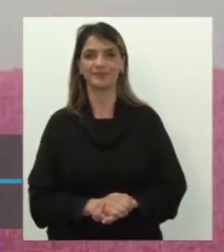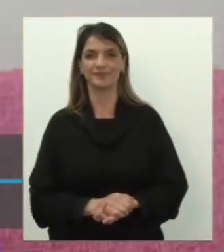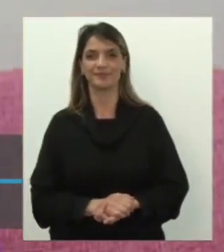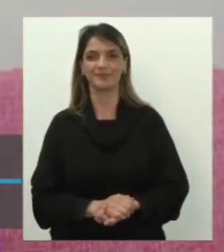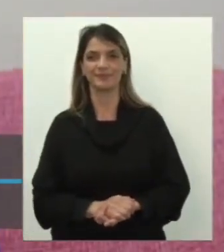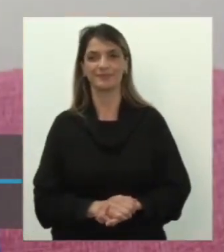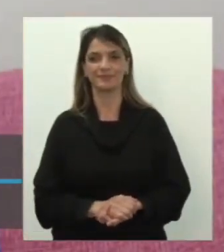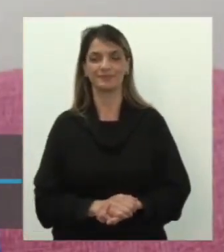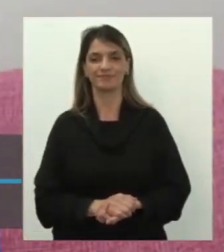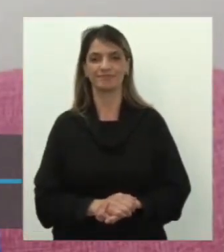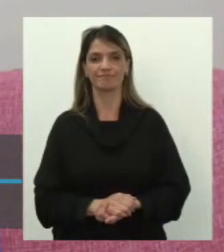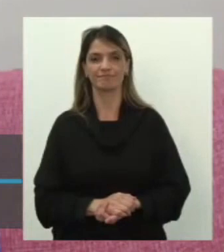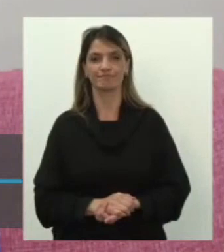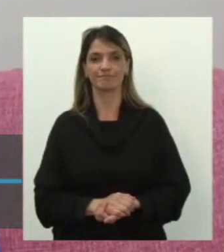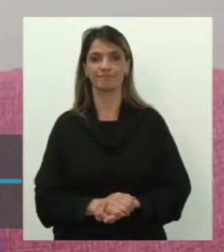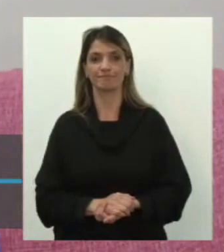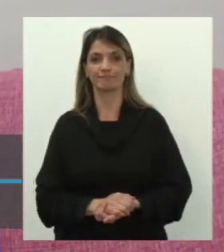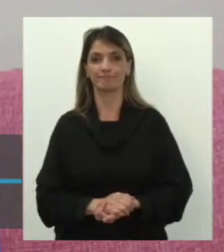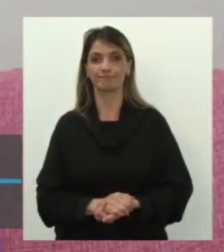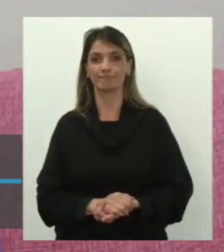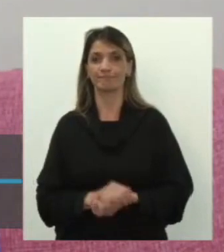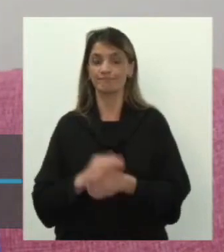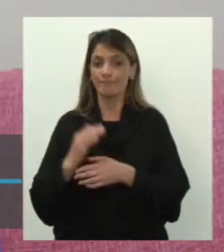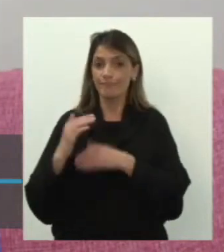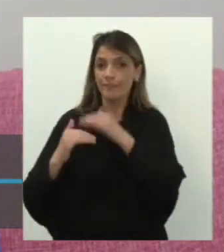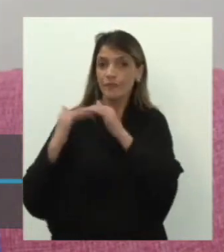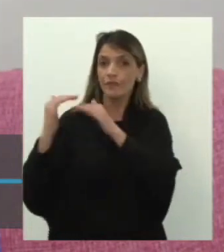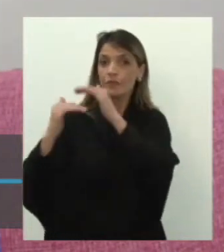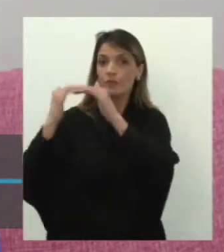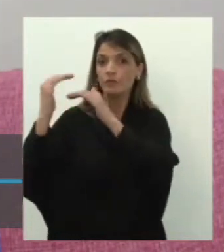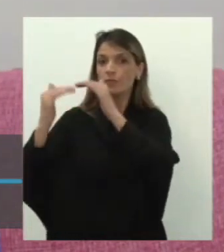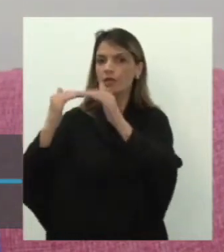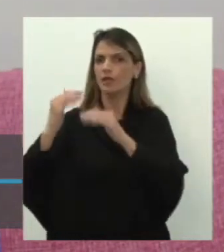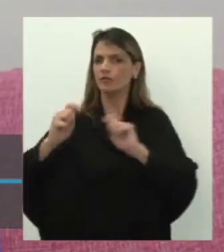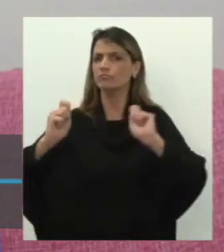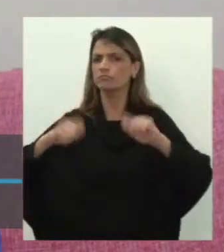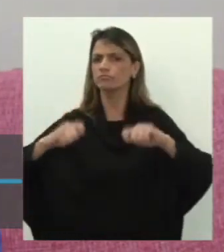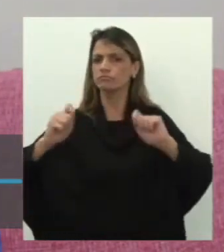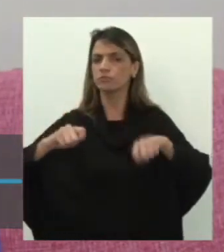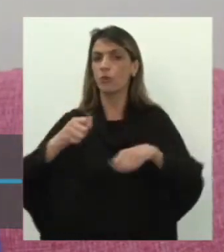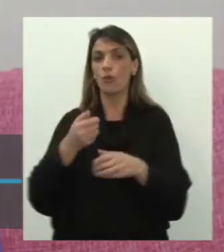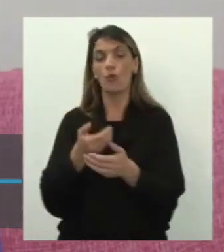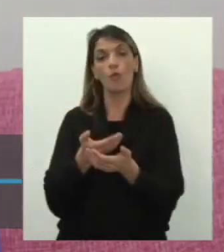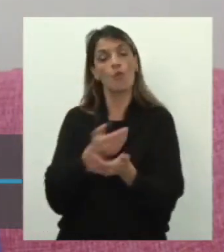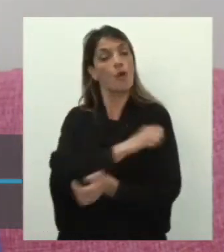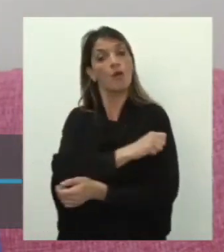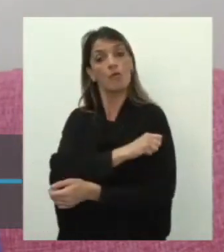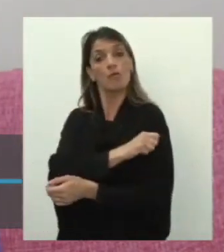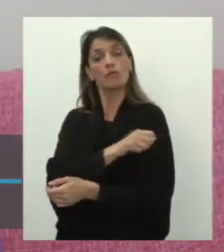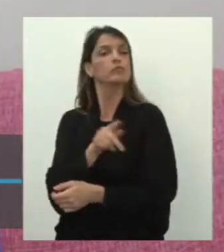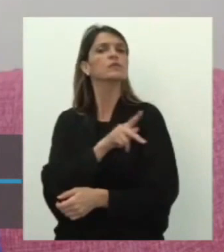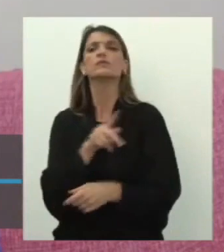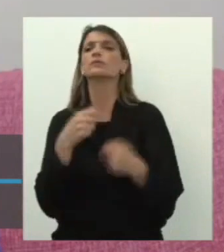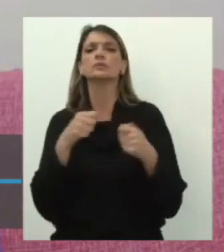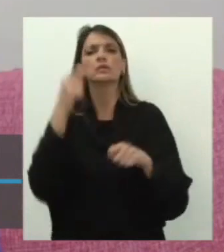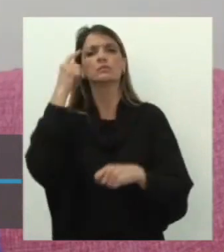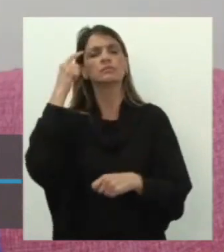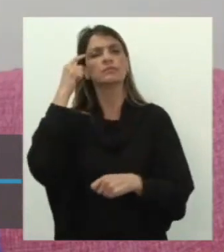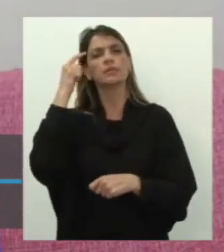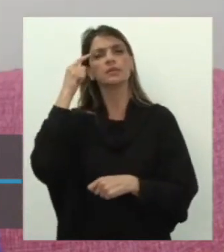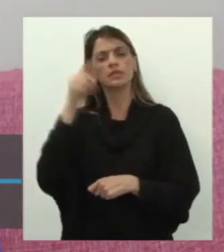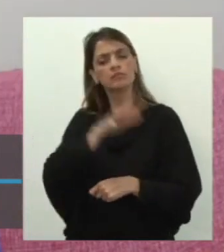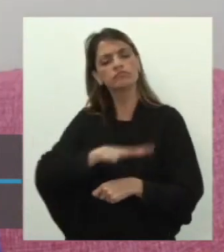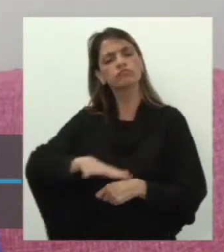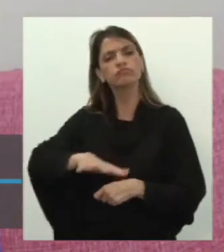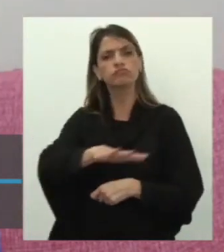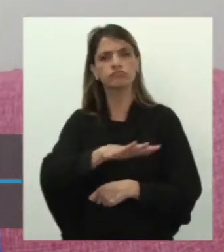E para ampliar mais os níveis de desenvolvimento real e o potencial desses alunos, o professor precisa pensar nesse